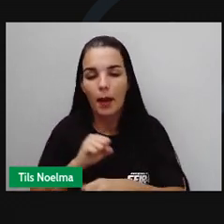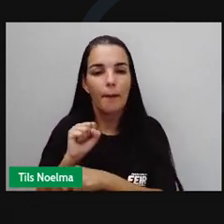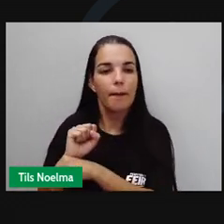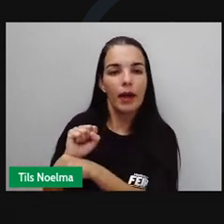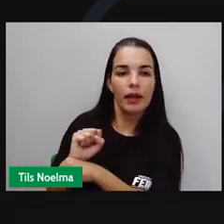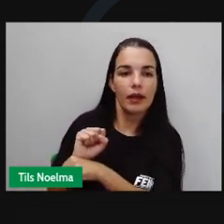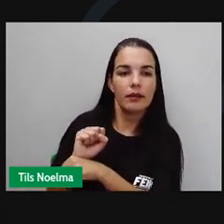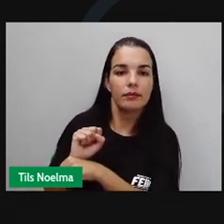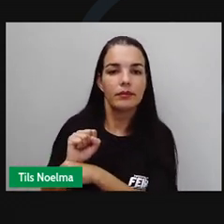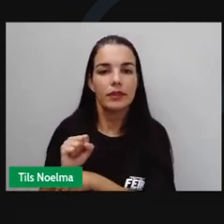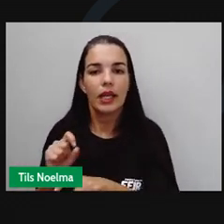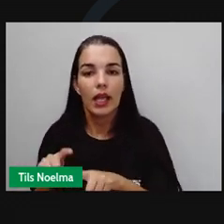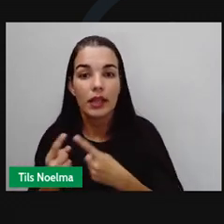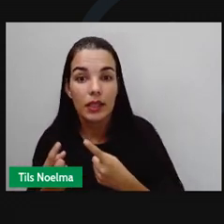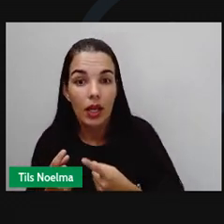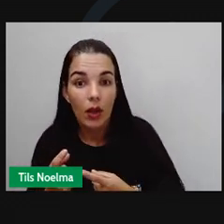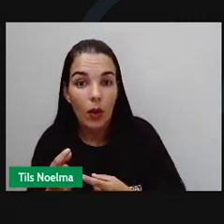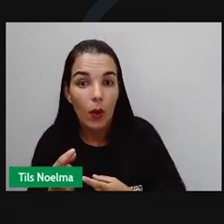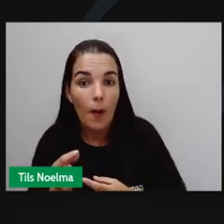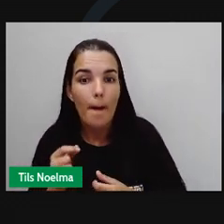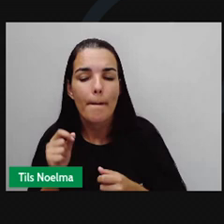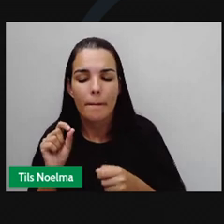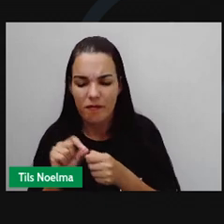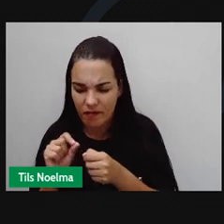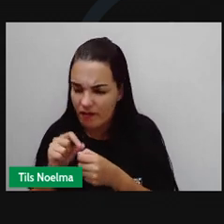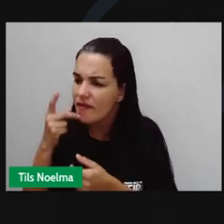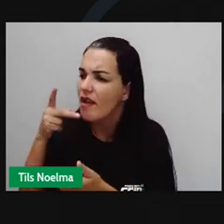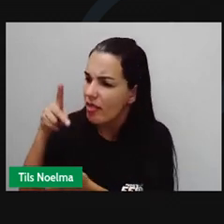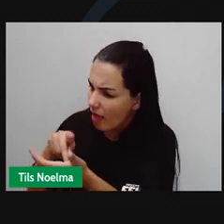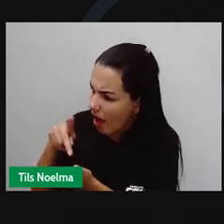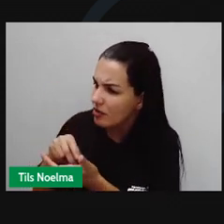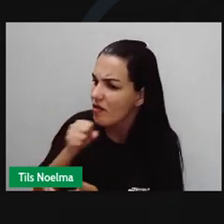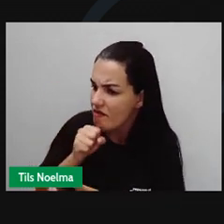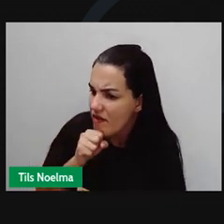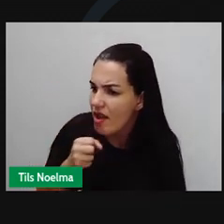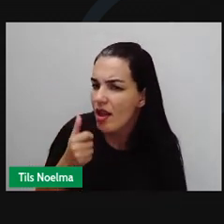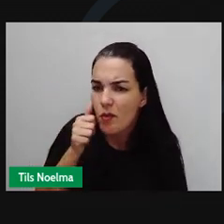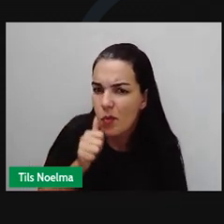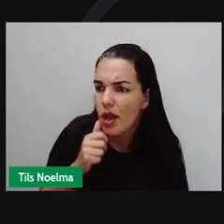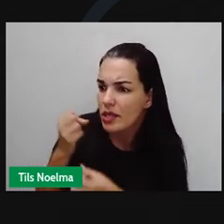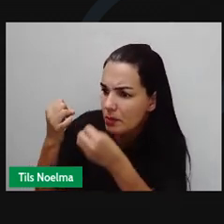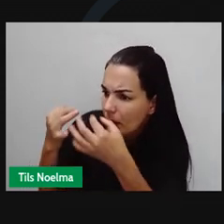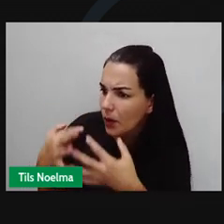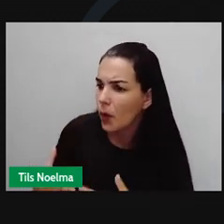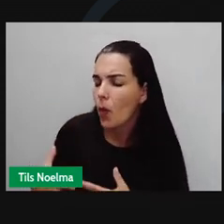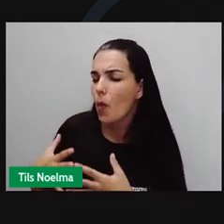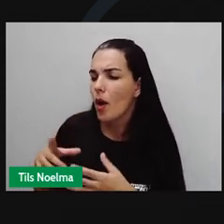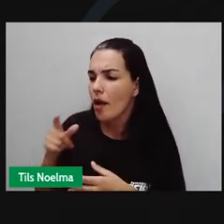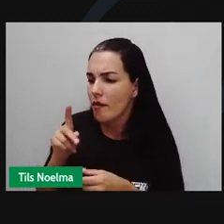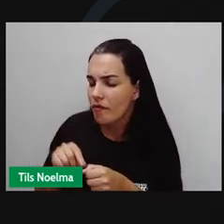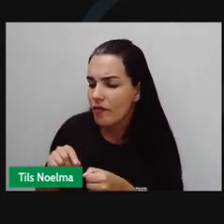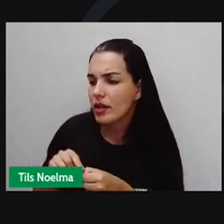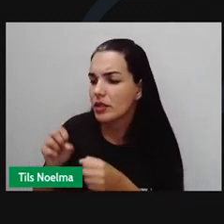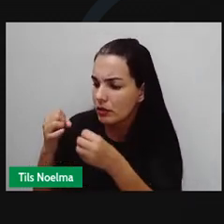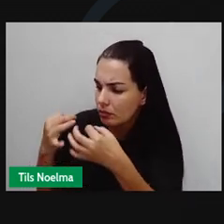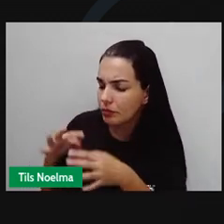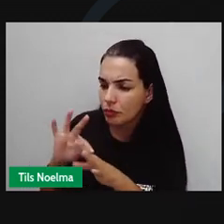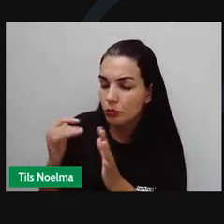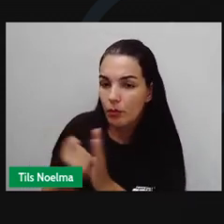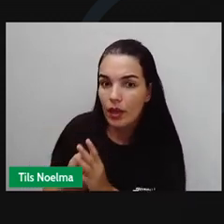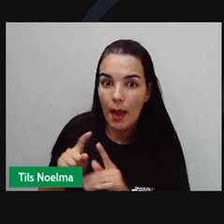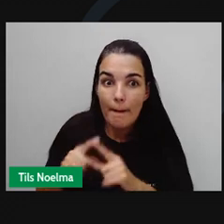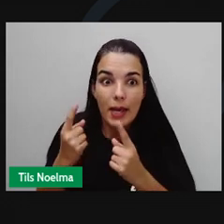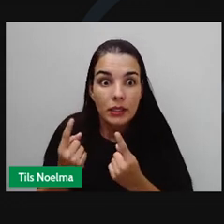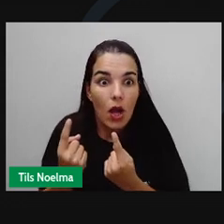de cozinhar. Aconteceu exatamente tudo o que a velha disse. Mãe e filha ficaram muito felizes. Até que um dia a